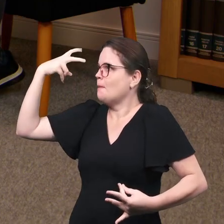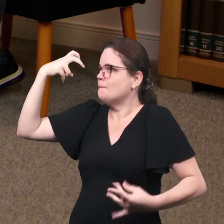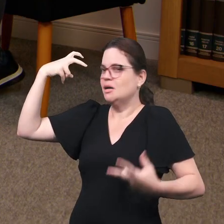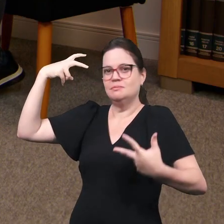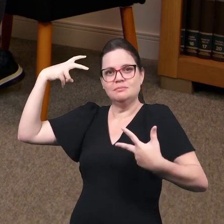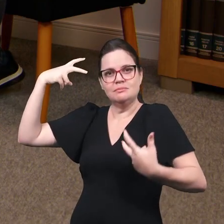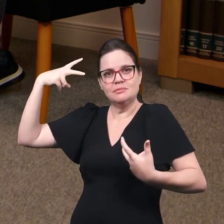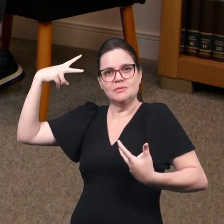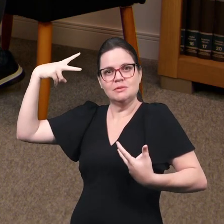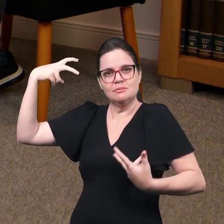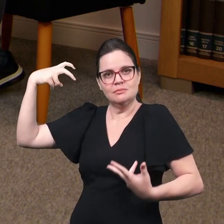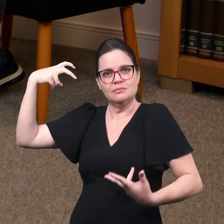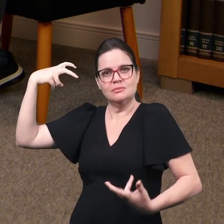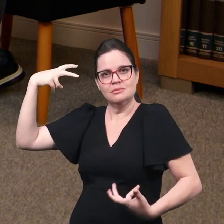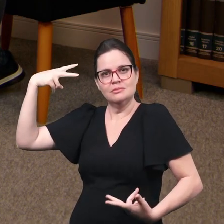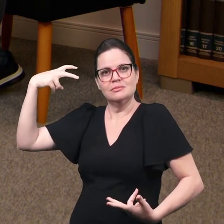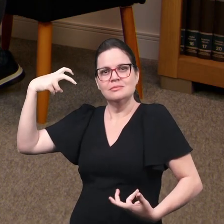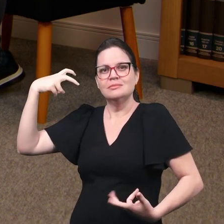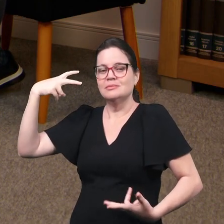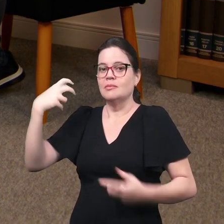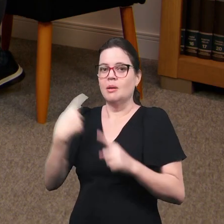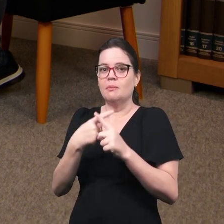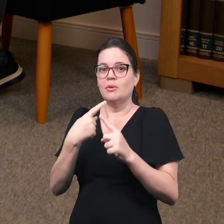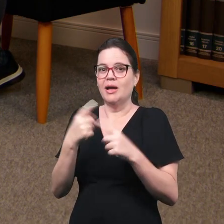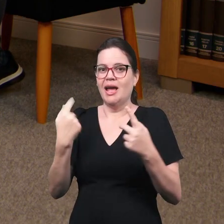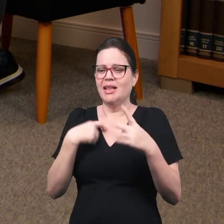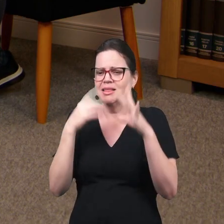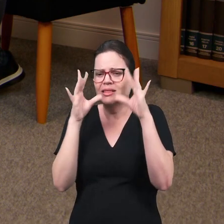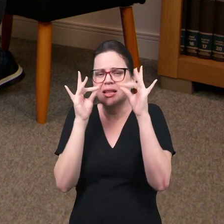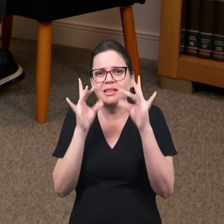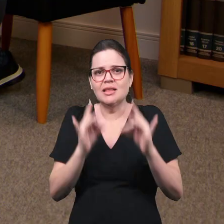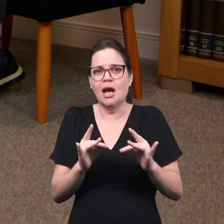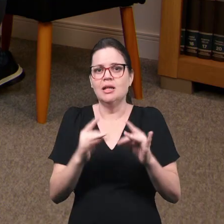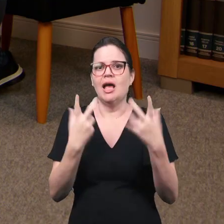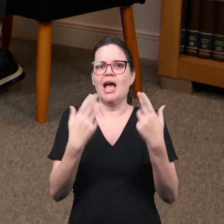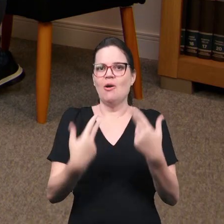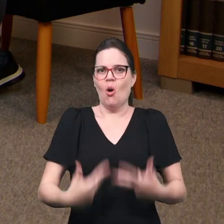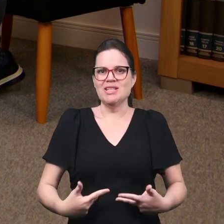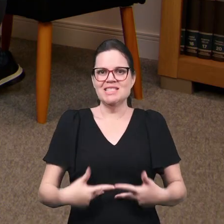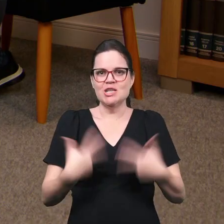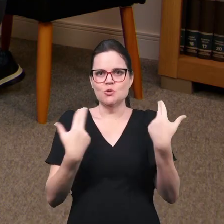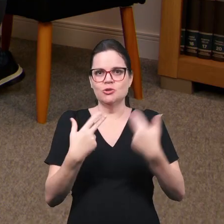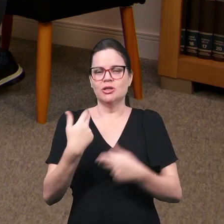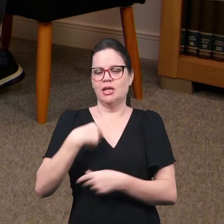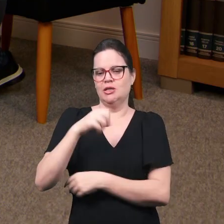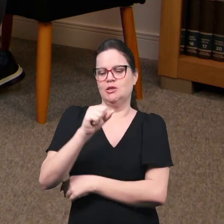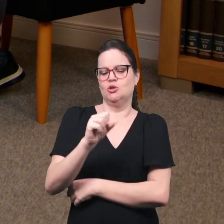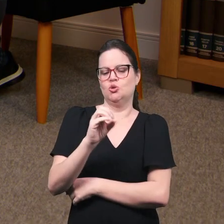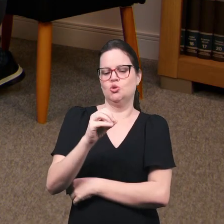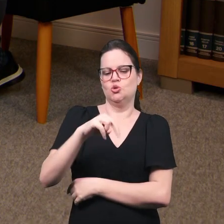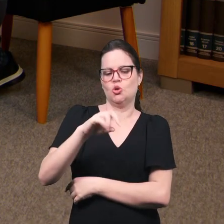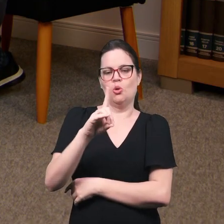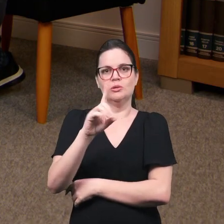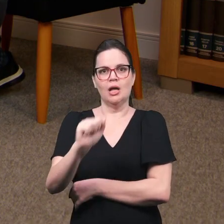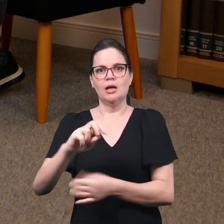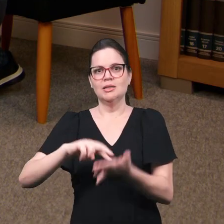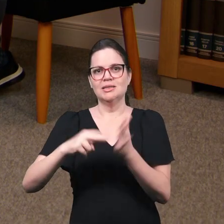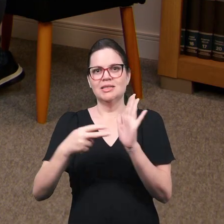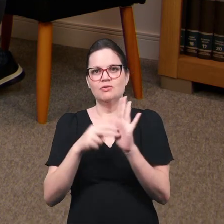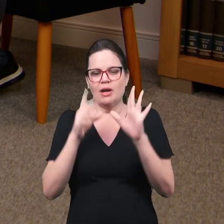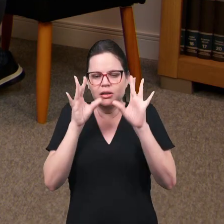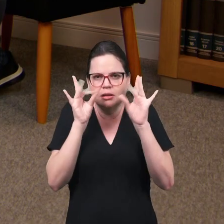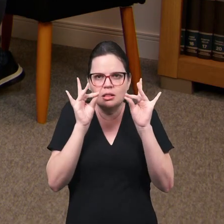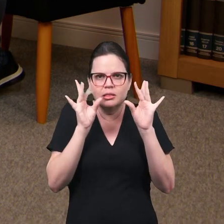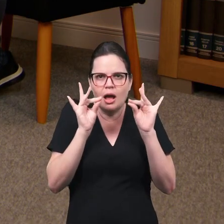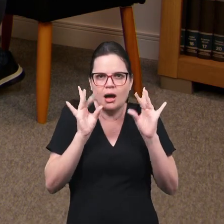é aquilo que vai onde o homem não alcança. A sonda só é utilizada onde a mão não entra. Então o